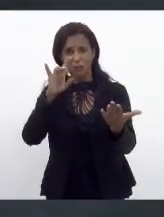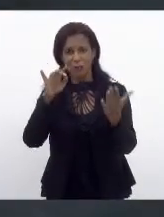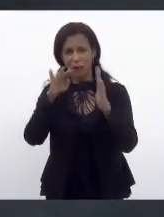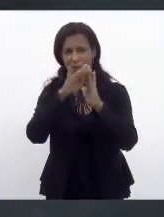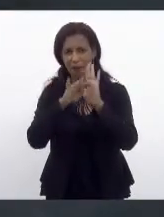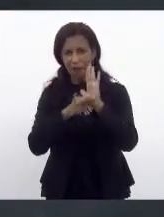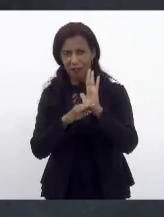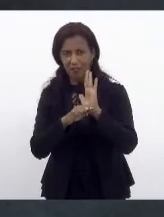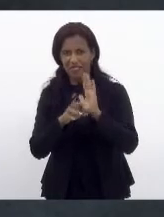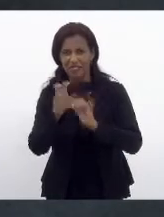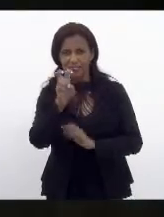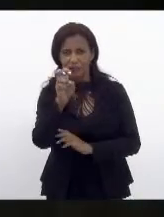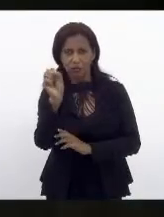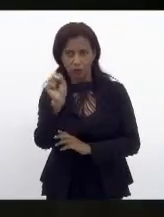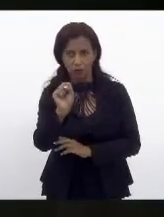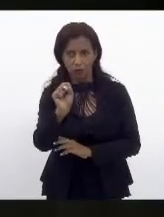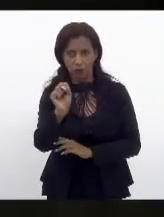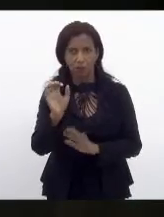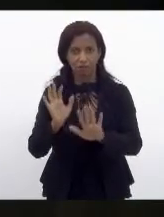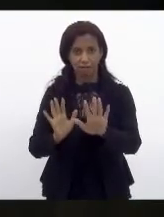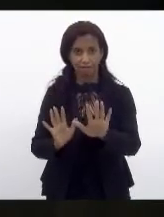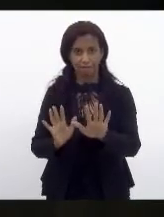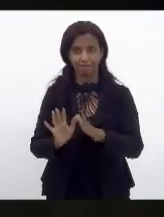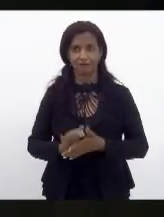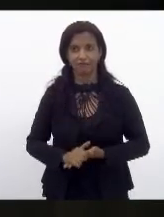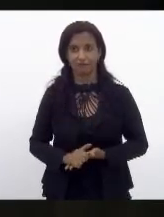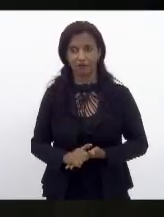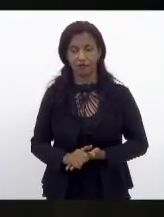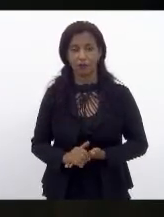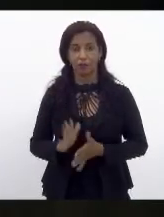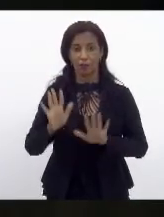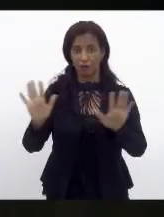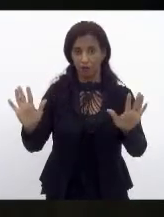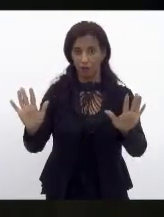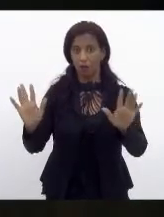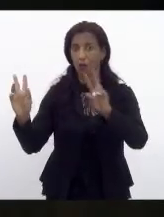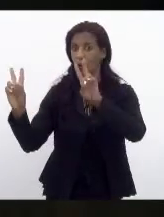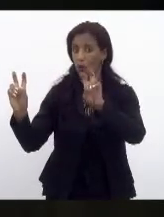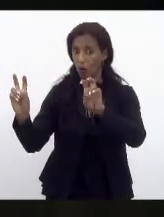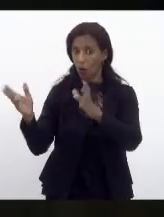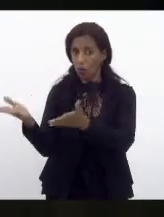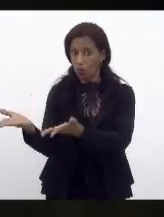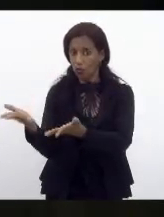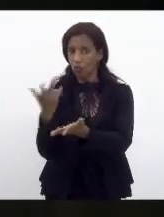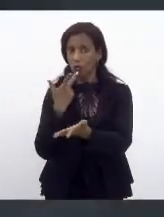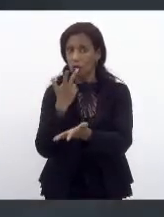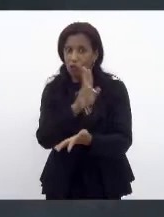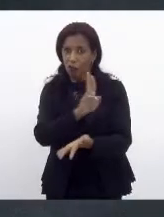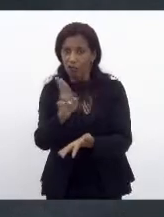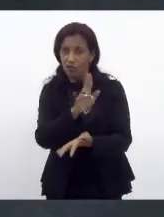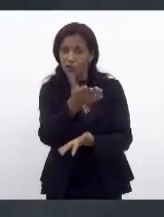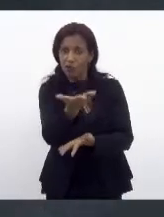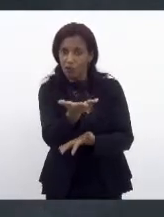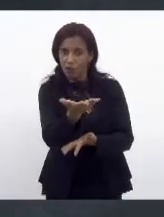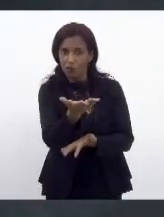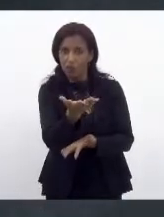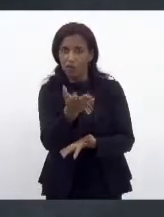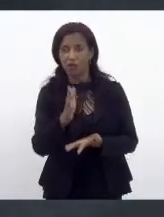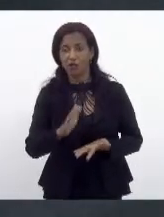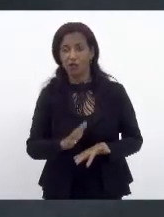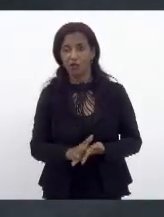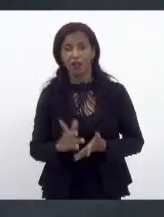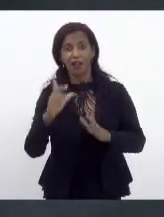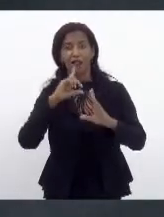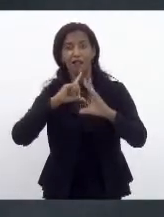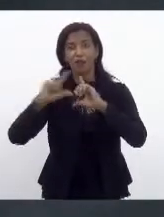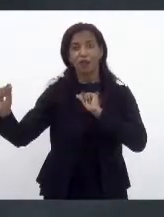de 5 segundos apenas. Eu gostaria que não fosse a respeito do assunto, que de fato você nesse não foi citado. Não, de fato é só uma ela está fugindo